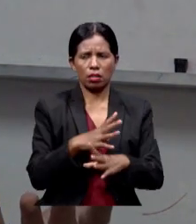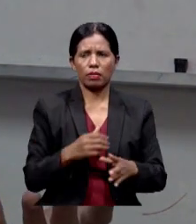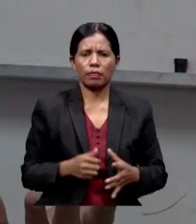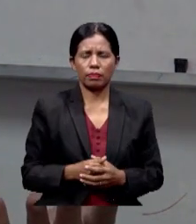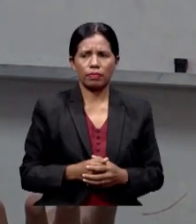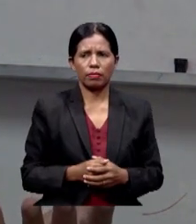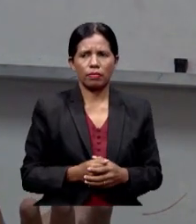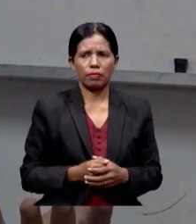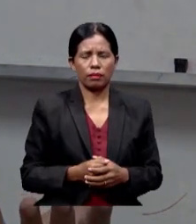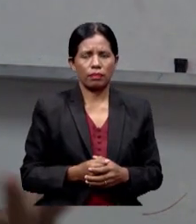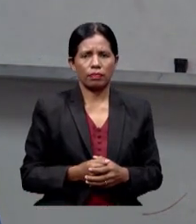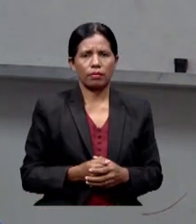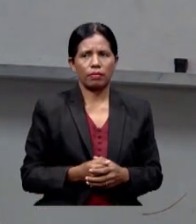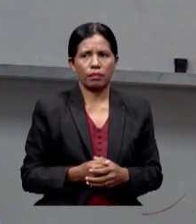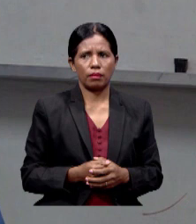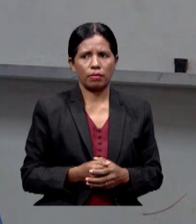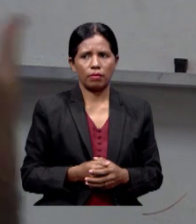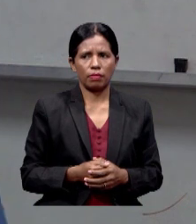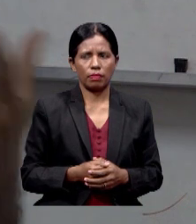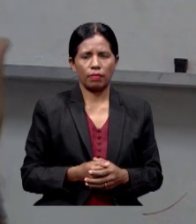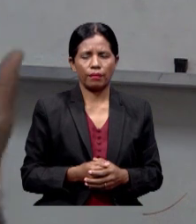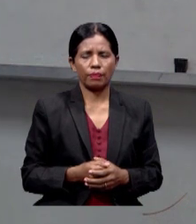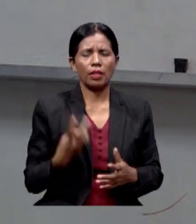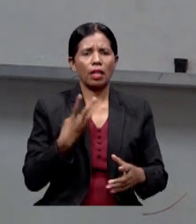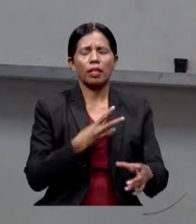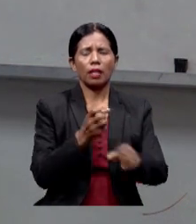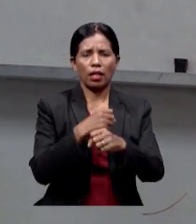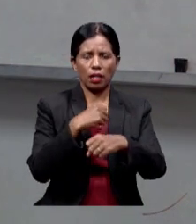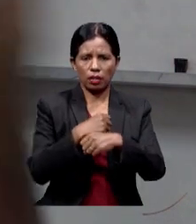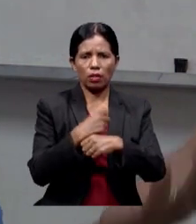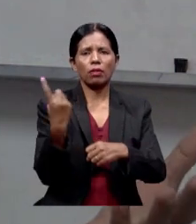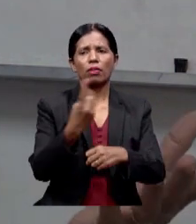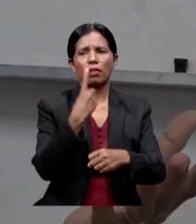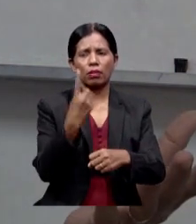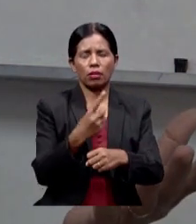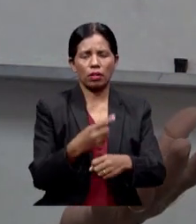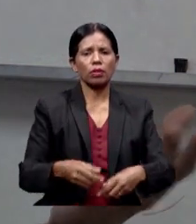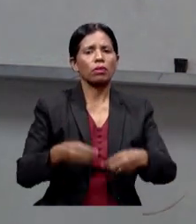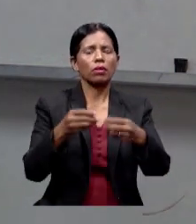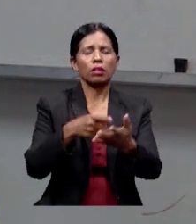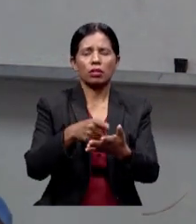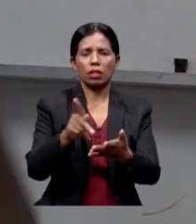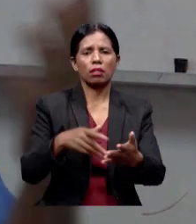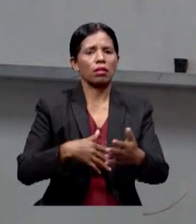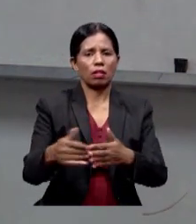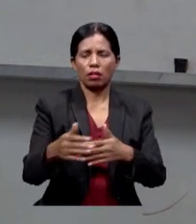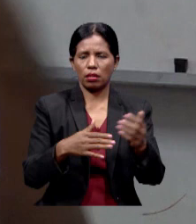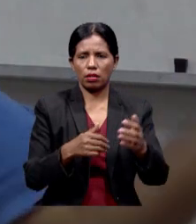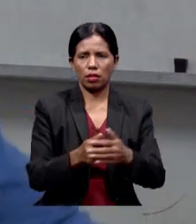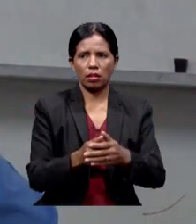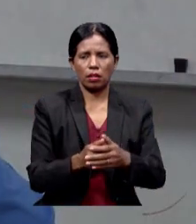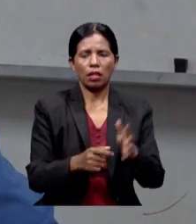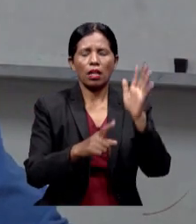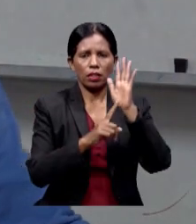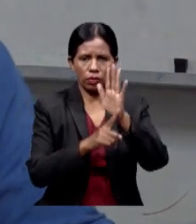Emo la tau tan. Dali, e tal halo buat seré só para inglês verde. Halo buat, carne só para ansa